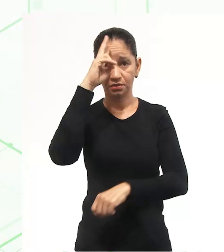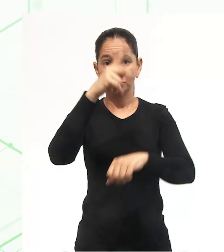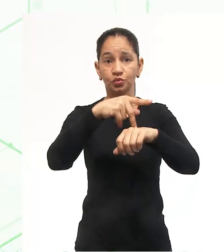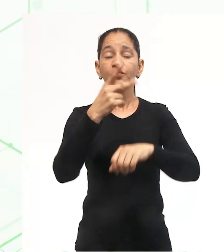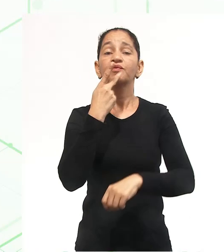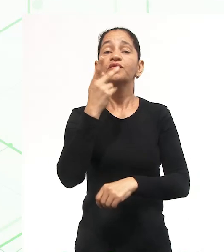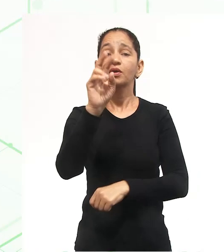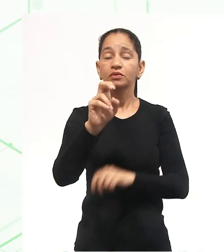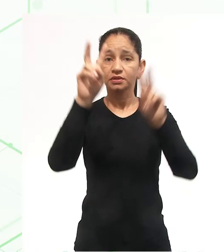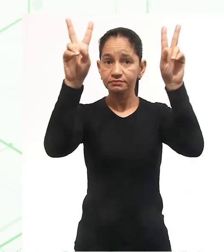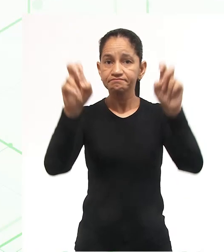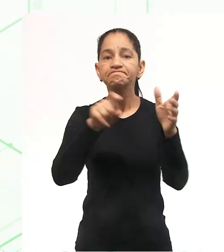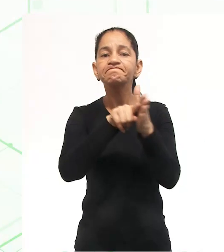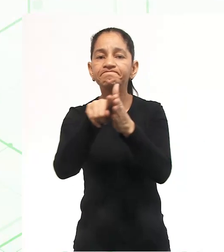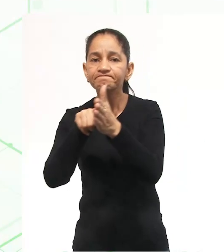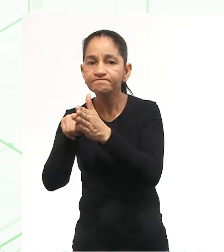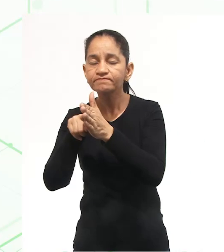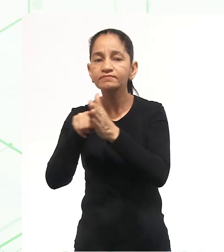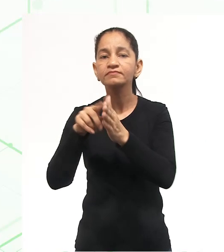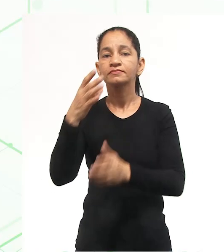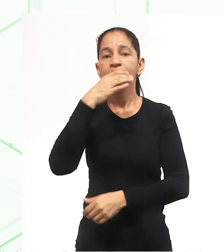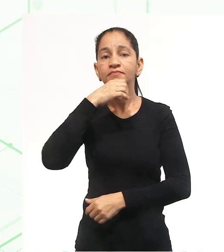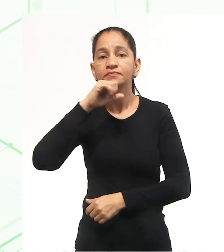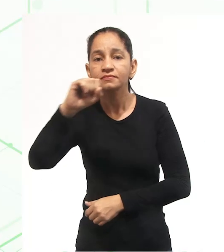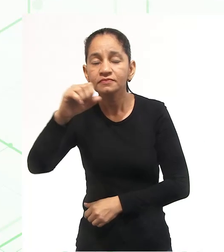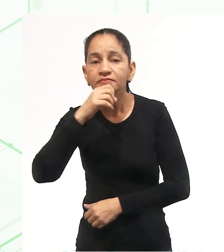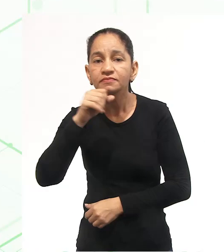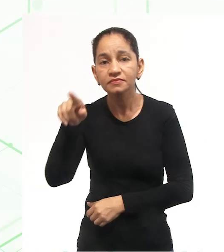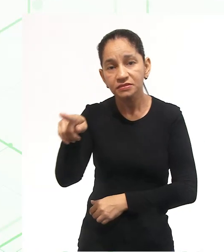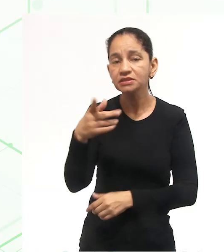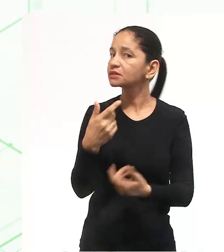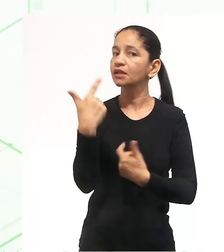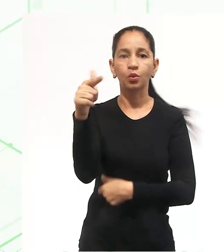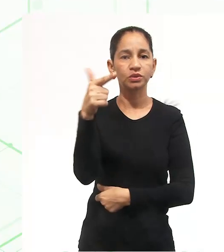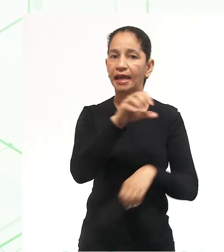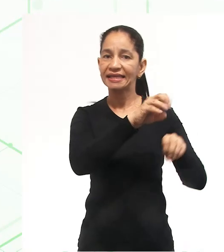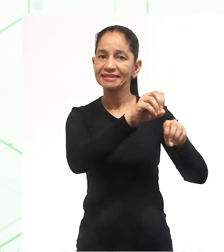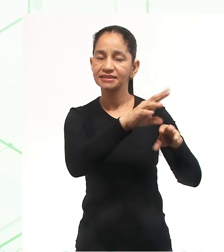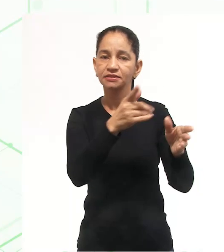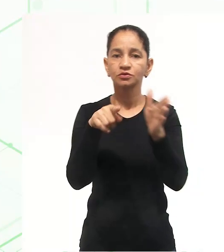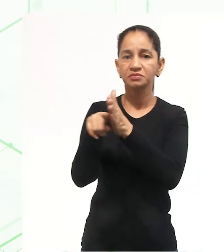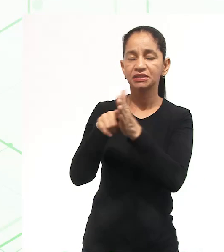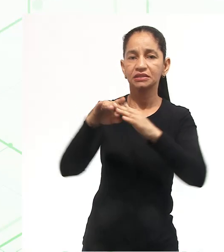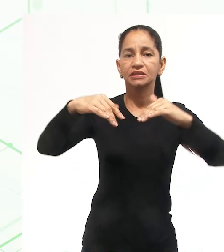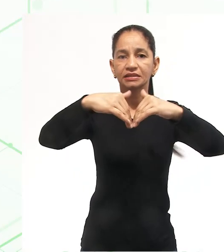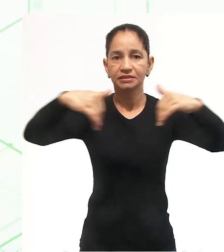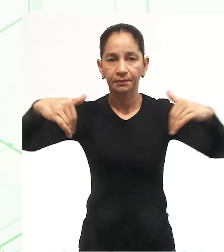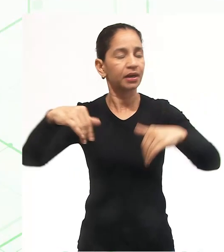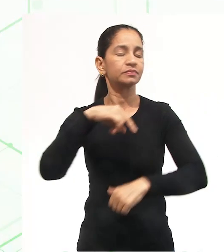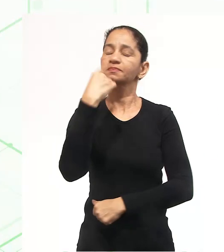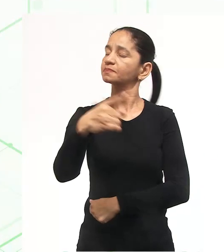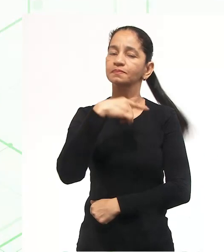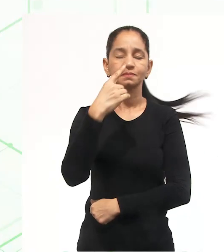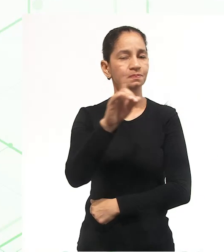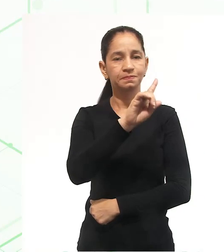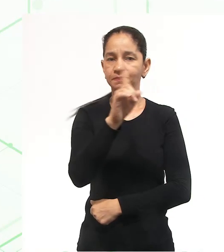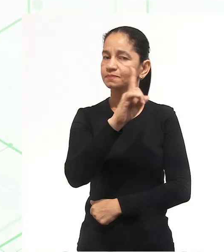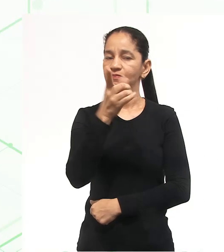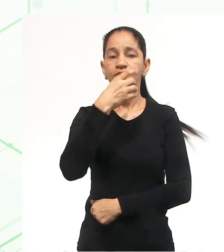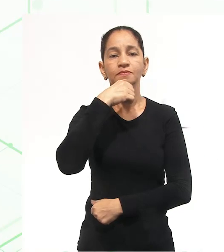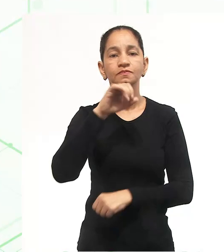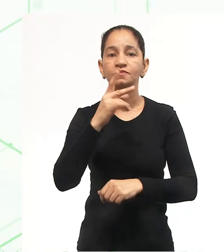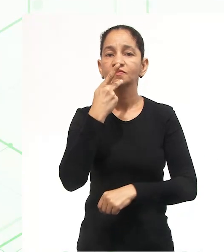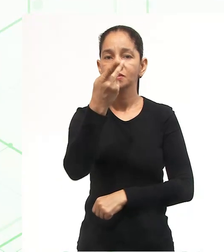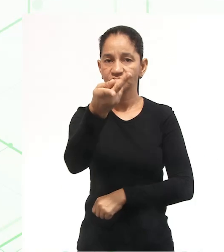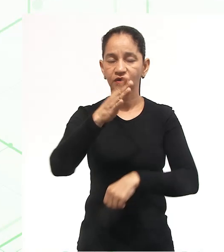eles falam da questão da pesquisa, no caso Paulo Freire, não há ensino sem pesquisa e pesquisa sem ensino. E para completar, a